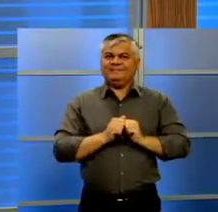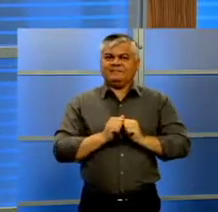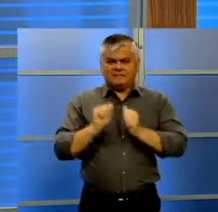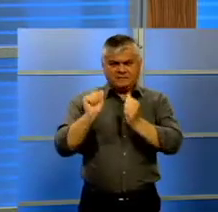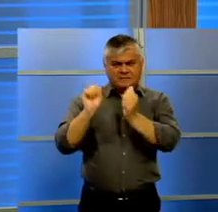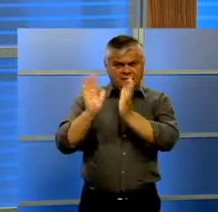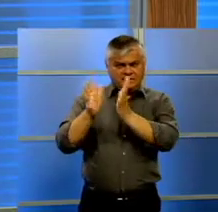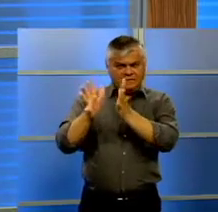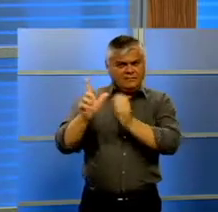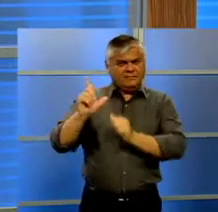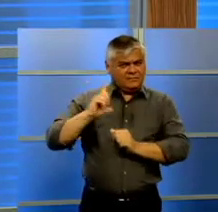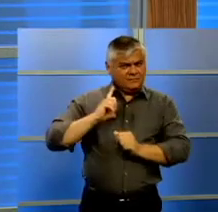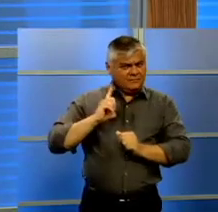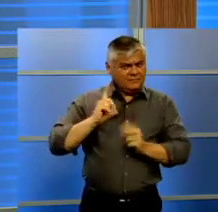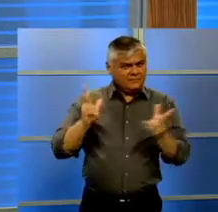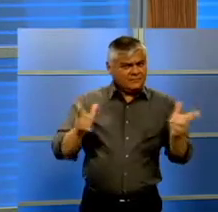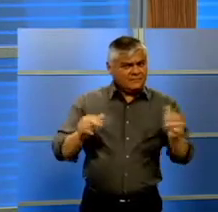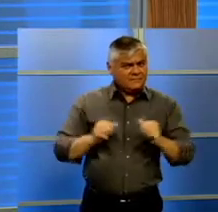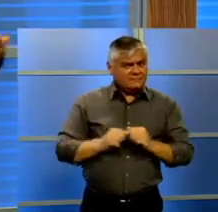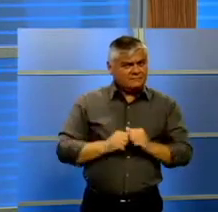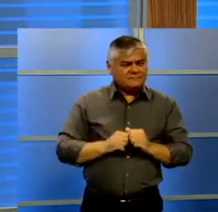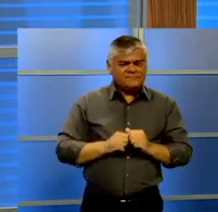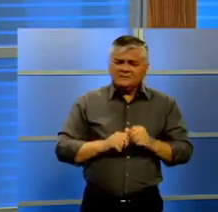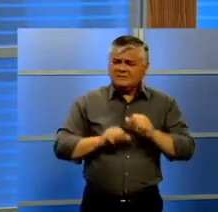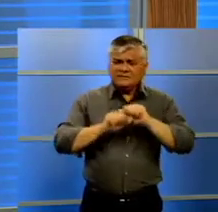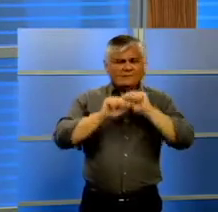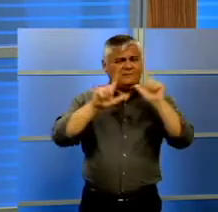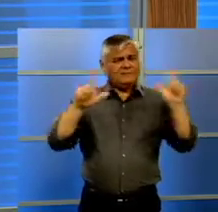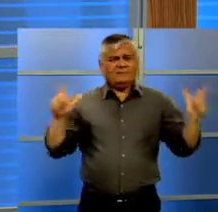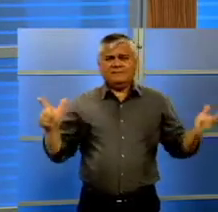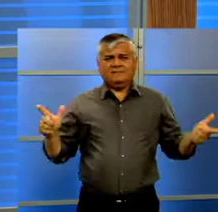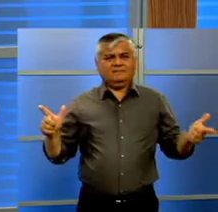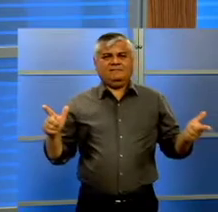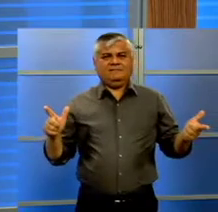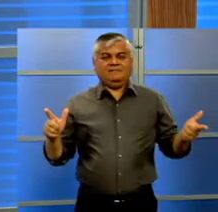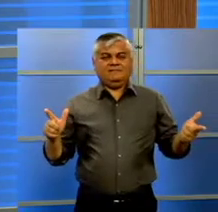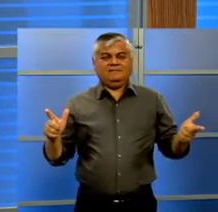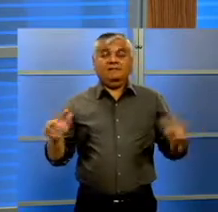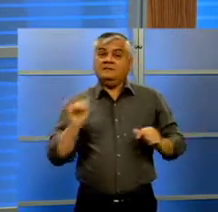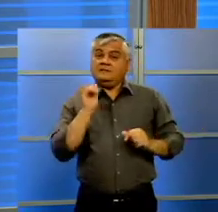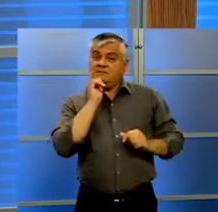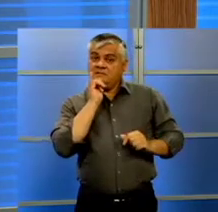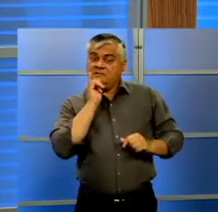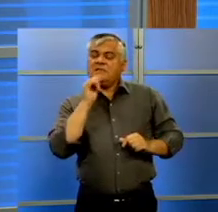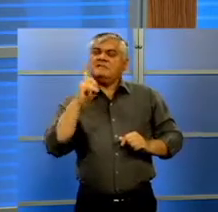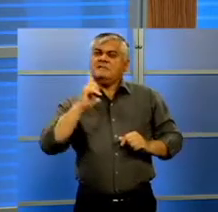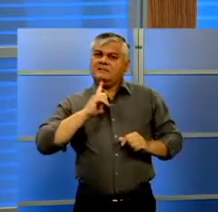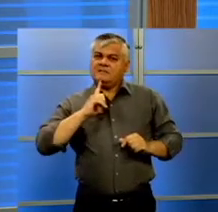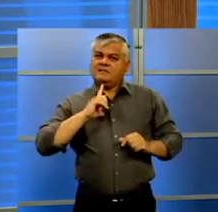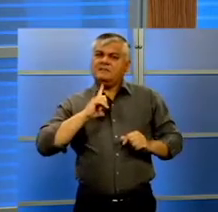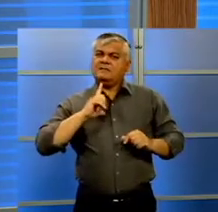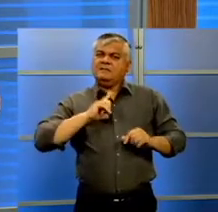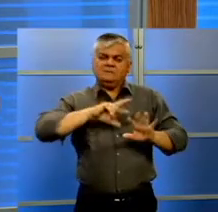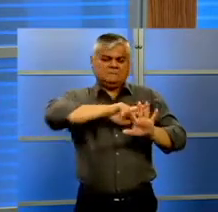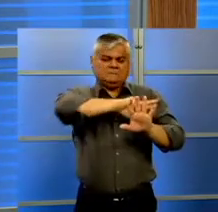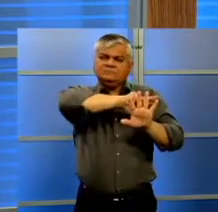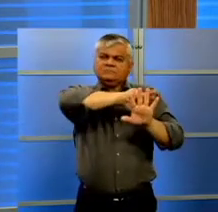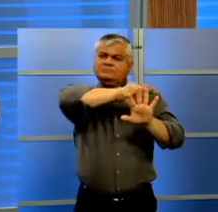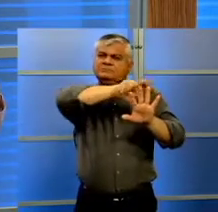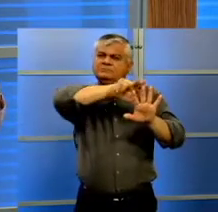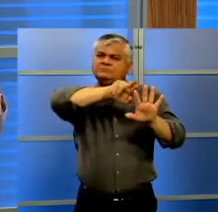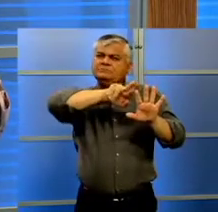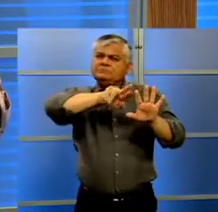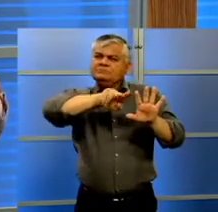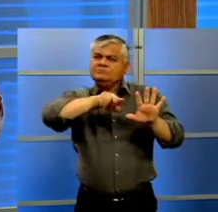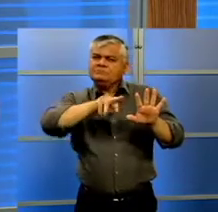Libras isso acontece também? Claro que sim! Ela apresenta todos os requisitos